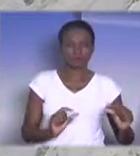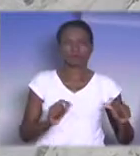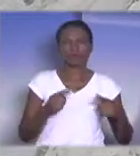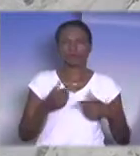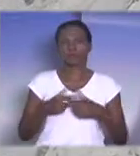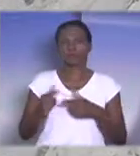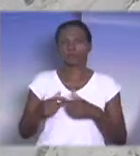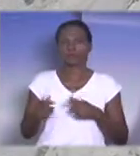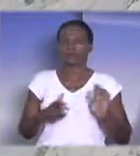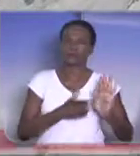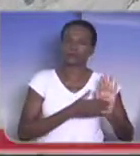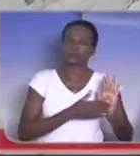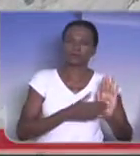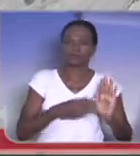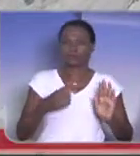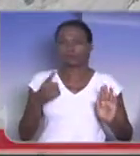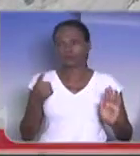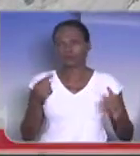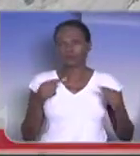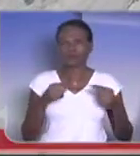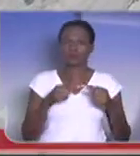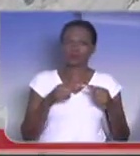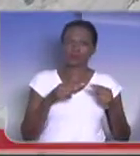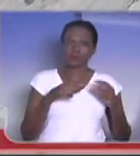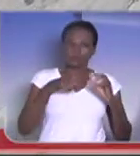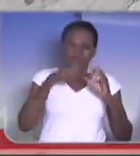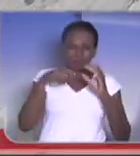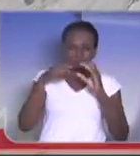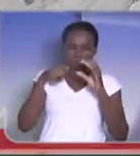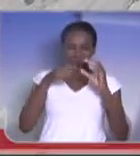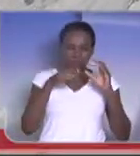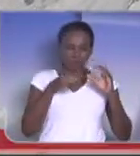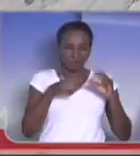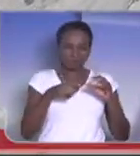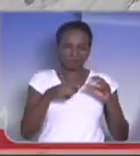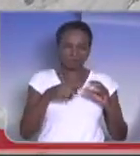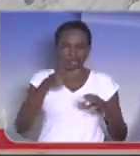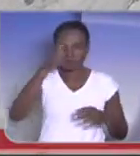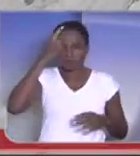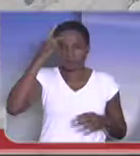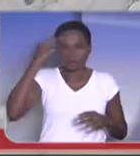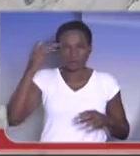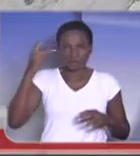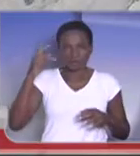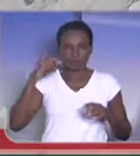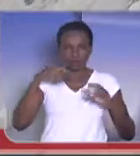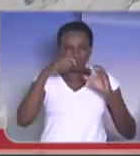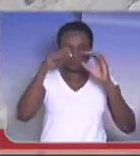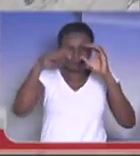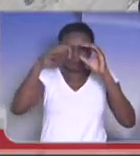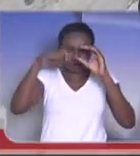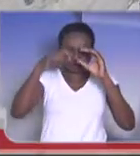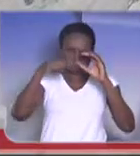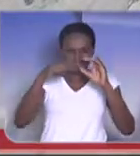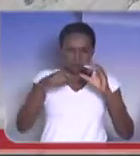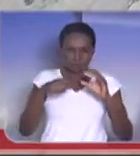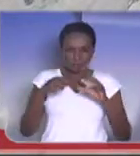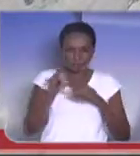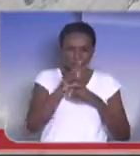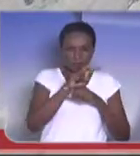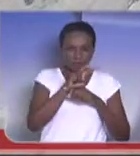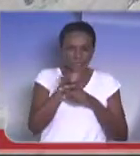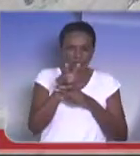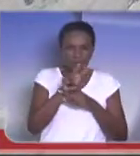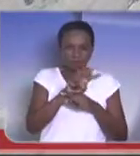das propostas é justamente a imagem. Quando a pessoa tem uma câmera vigiando o